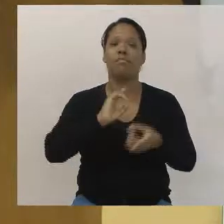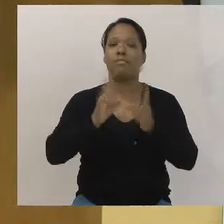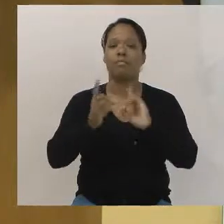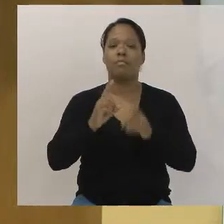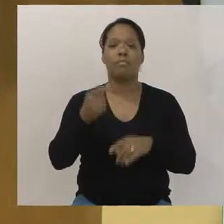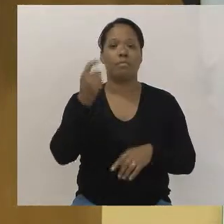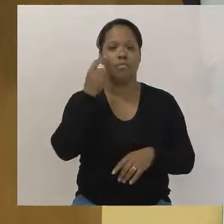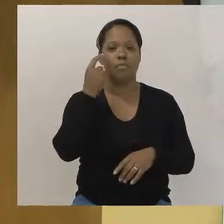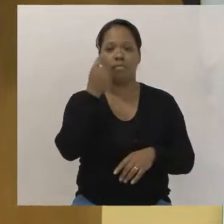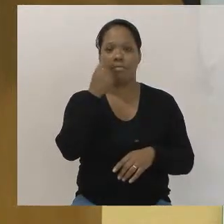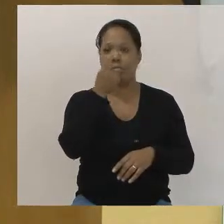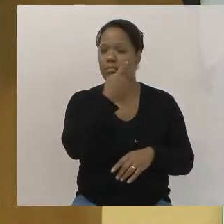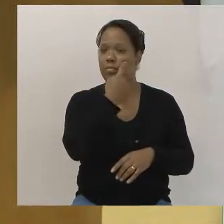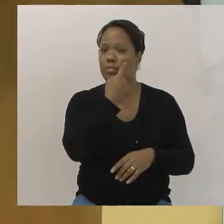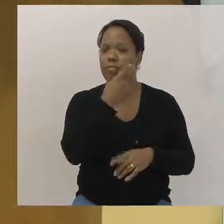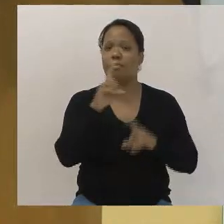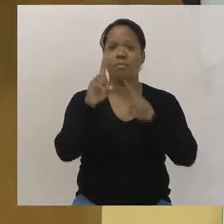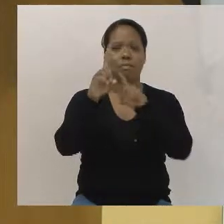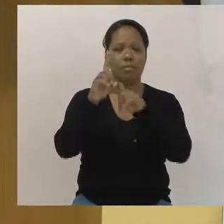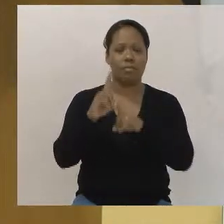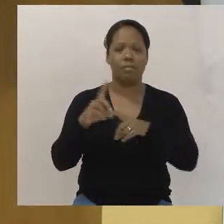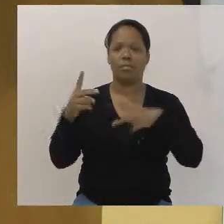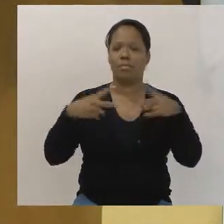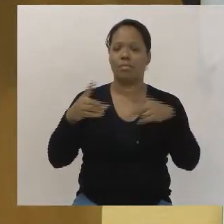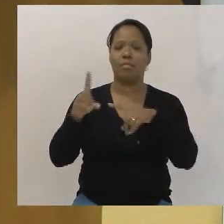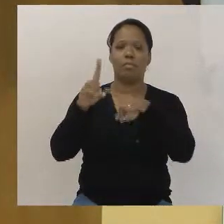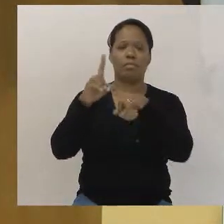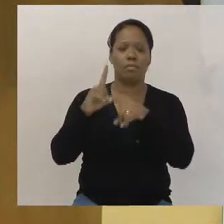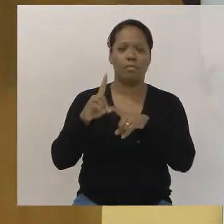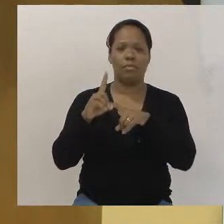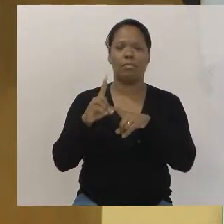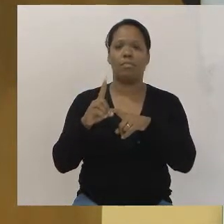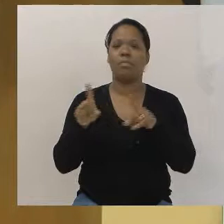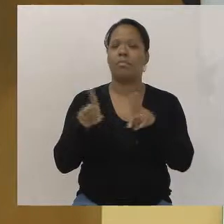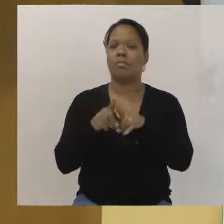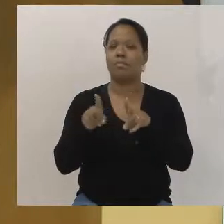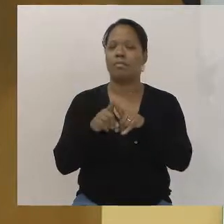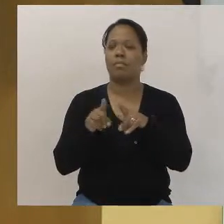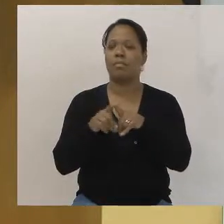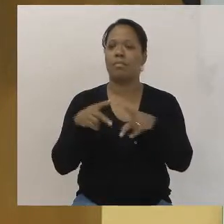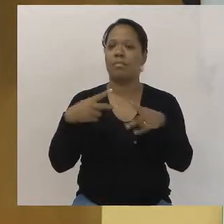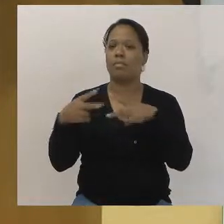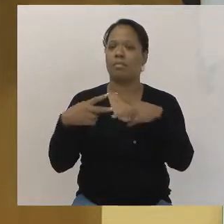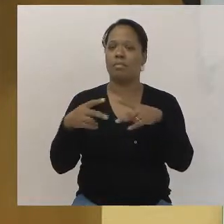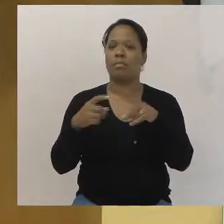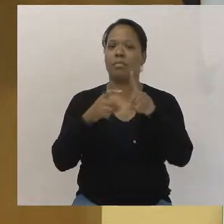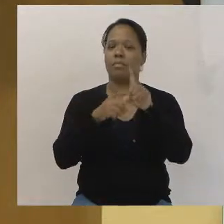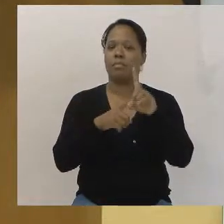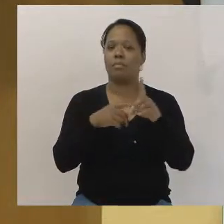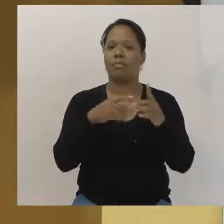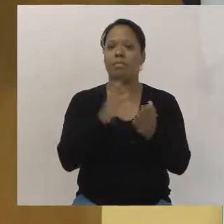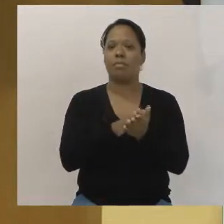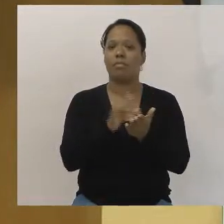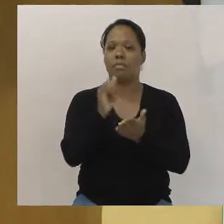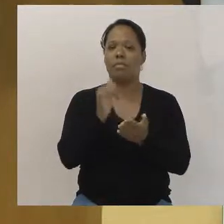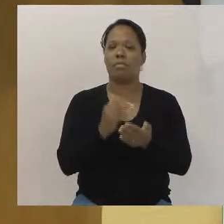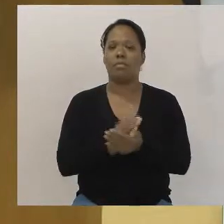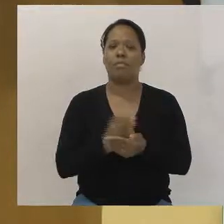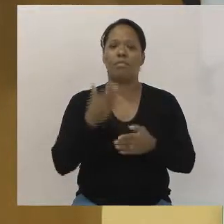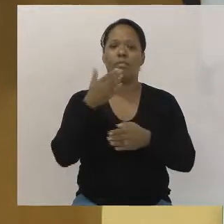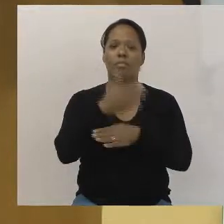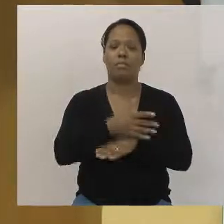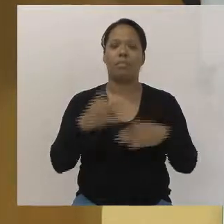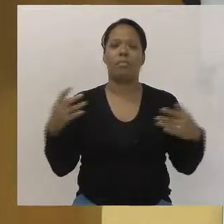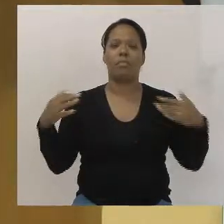depende de são josé são josé depende a careira então é necessário que criamos corredores de trânsito para facilitar a